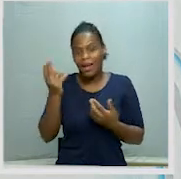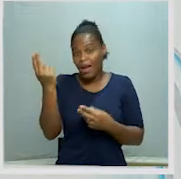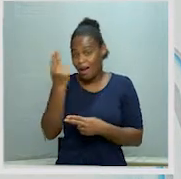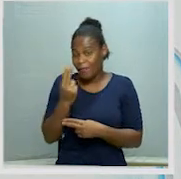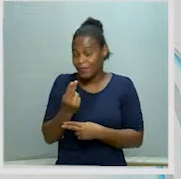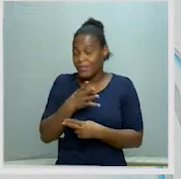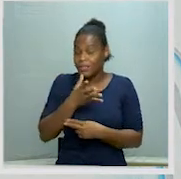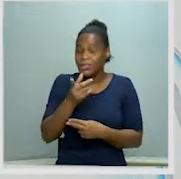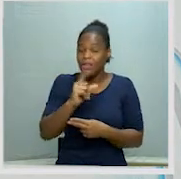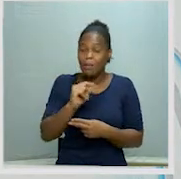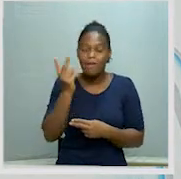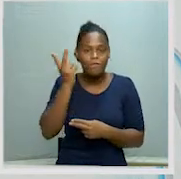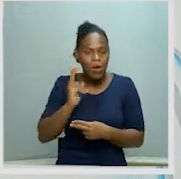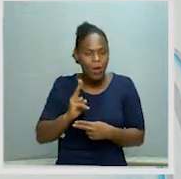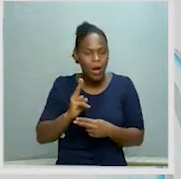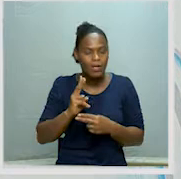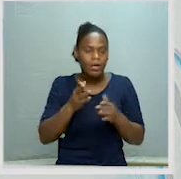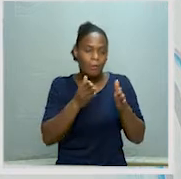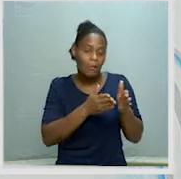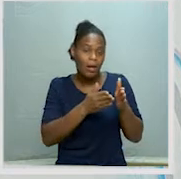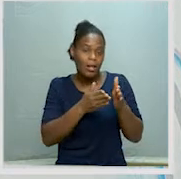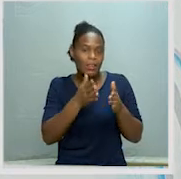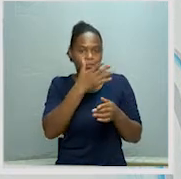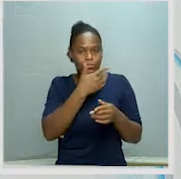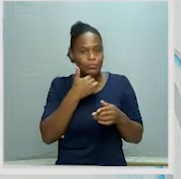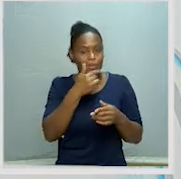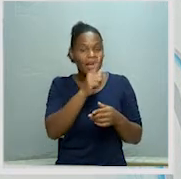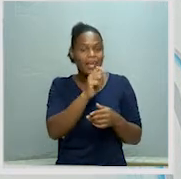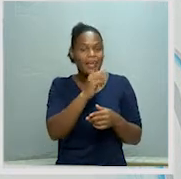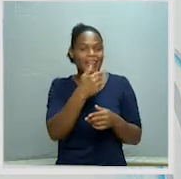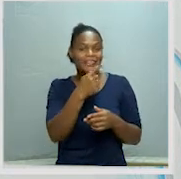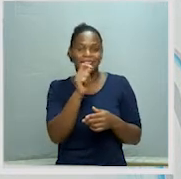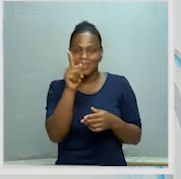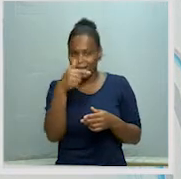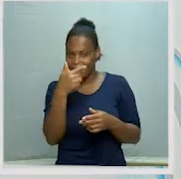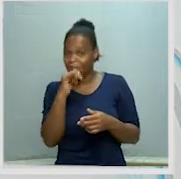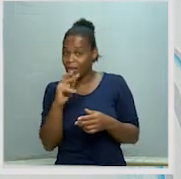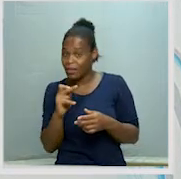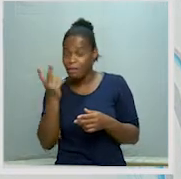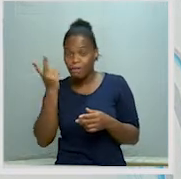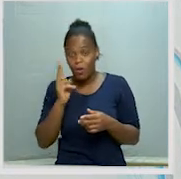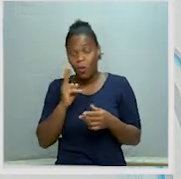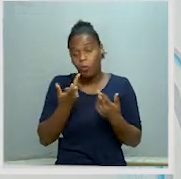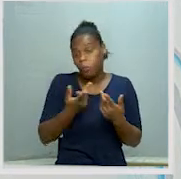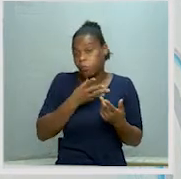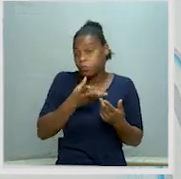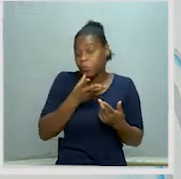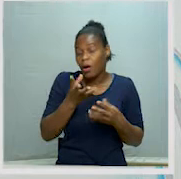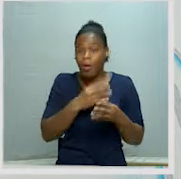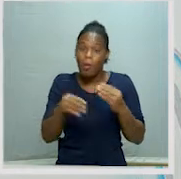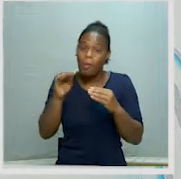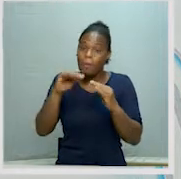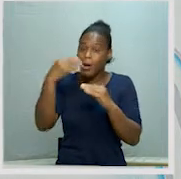ou categorias estéticos. Os valores estéticos e categorias estéticos, se quisermos dizer também, porque